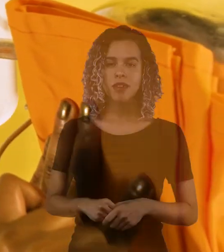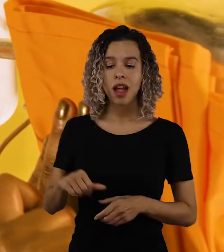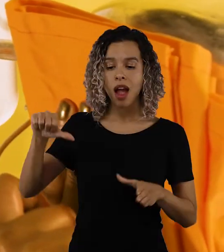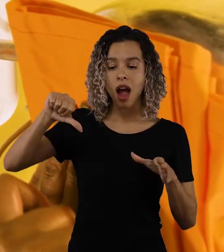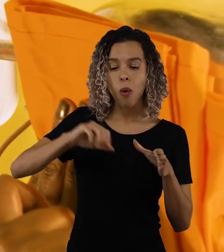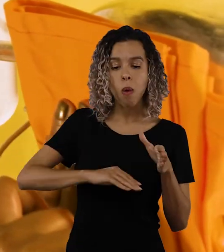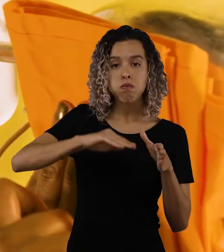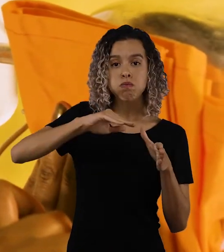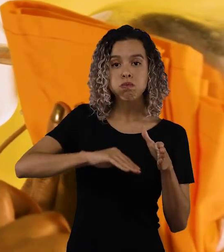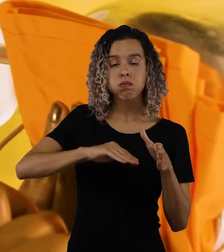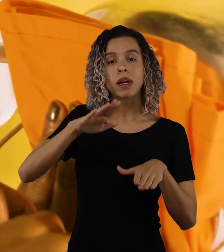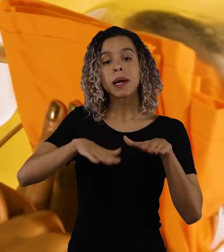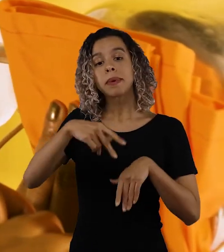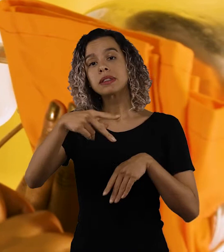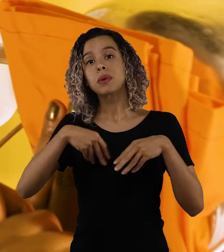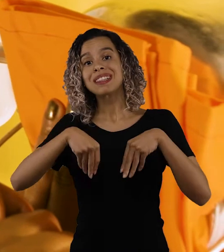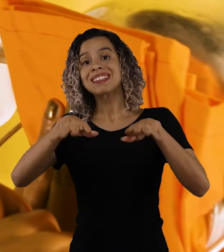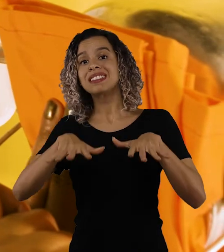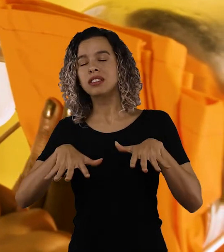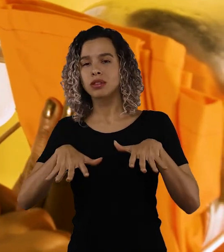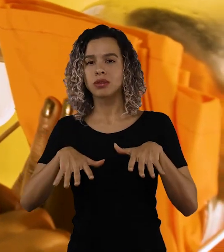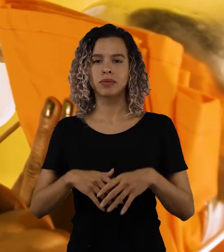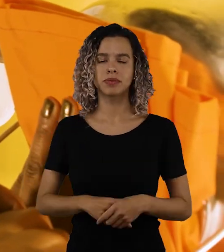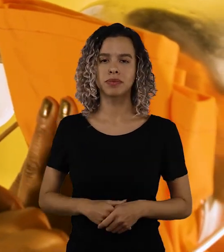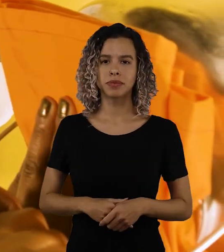A medida vai de acordo com a quantidade de